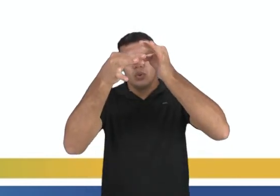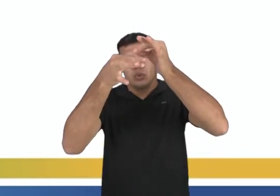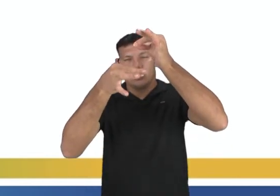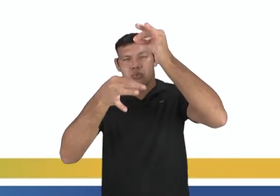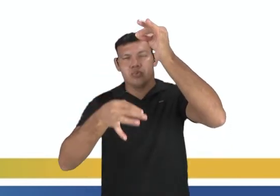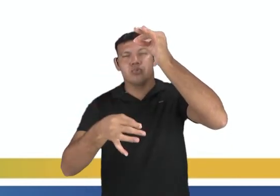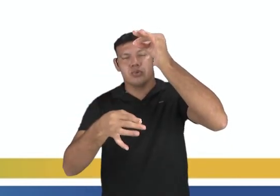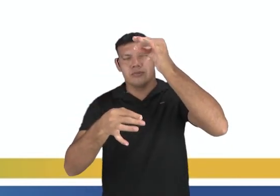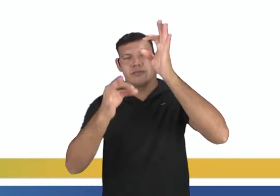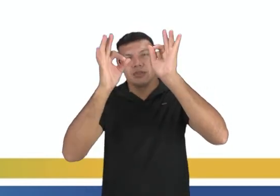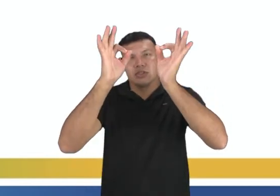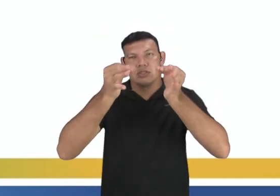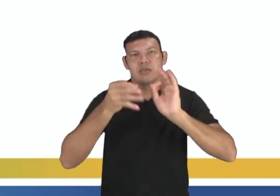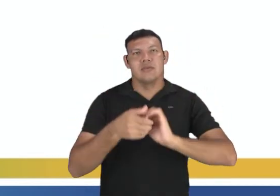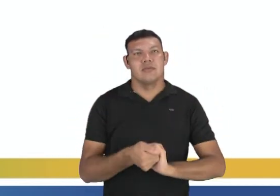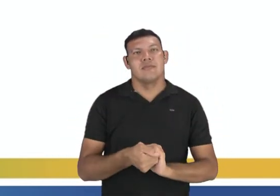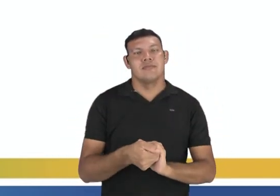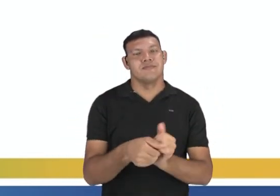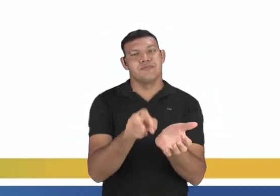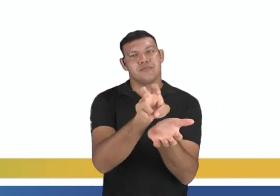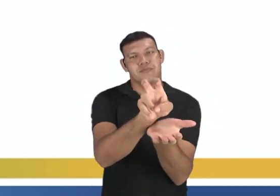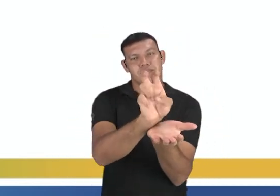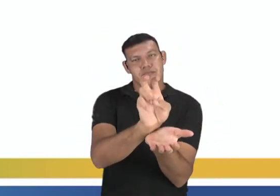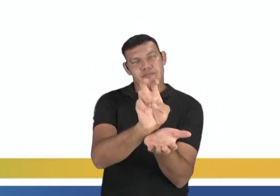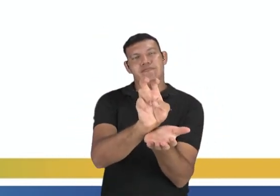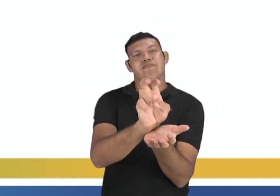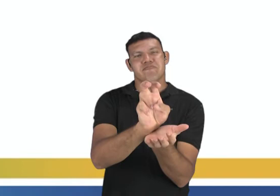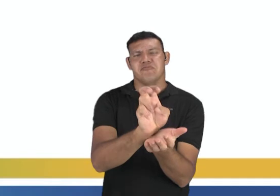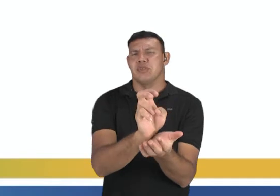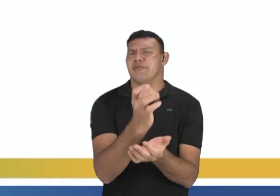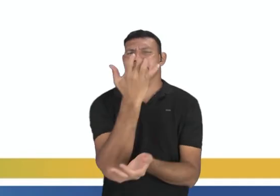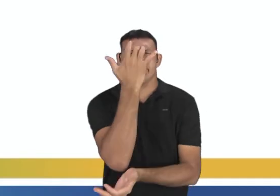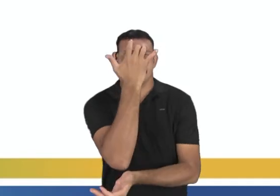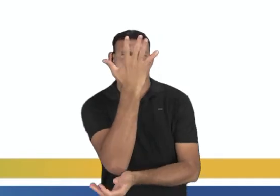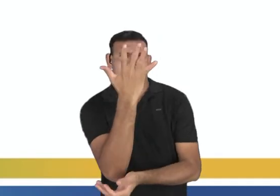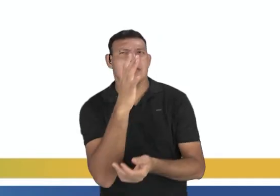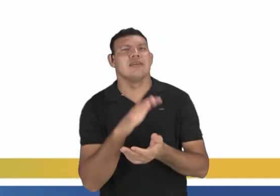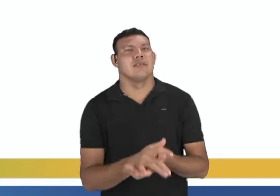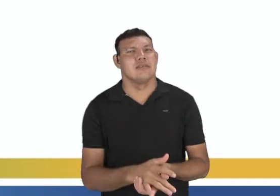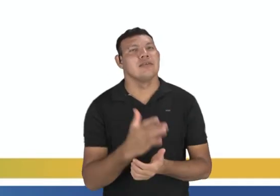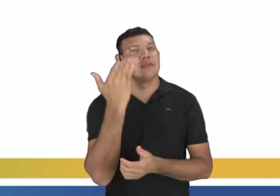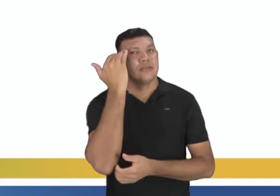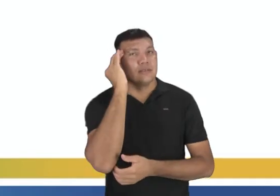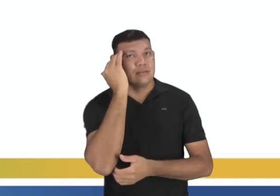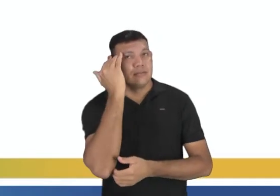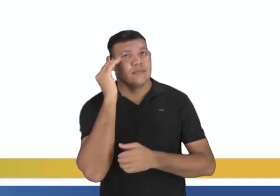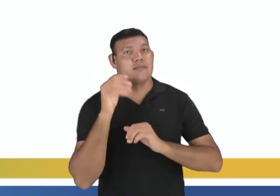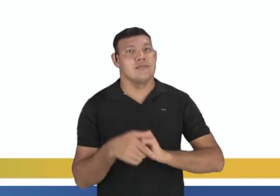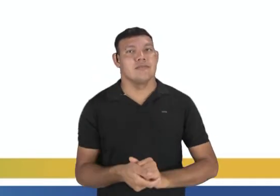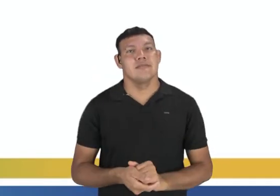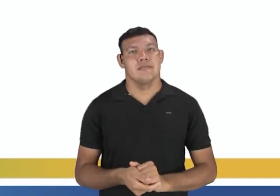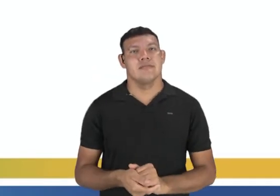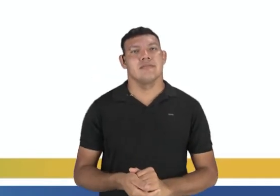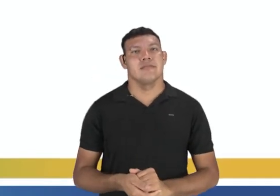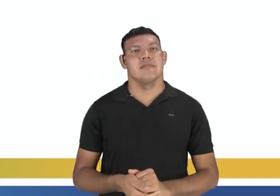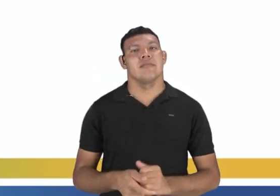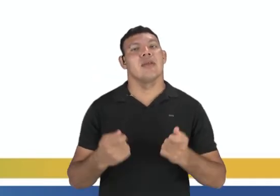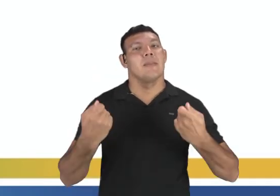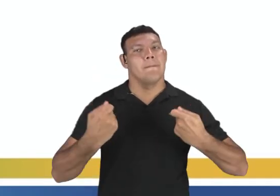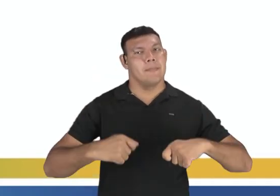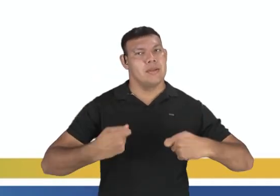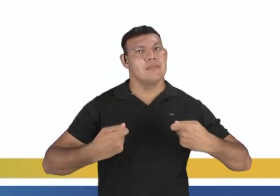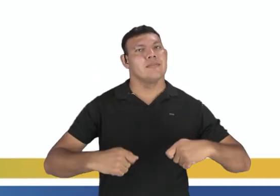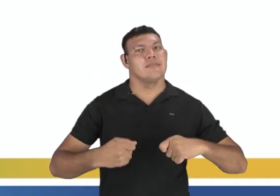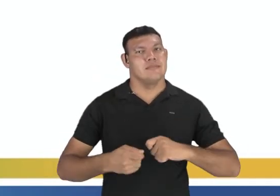e levantar os joelhos. É uma maneira fácil de entender essa posição, é dessa forma que eu